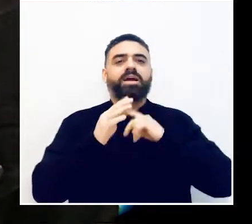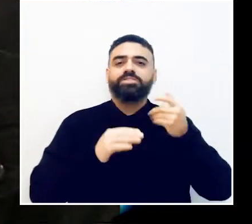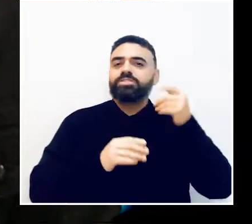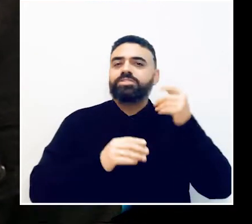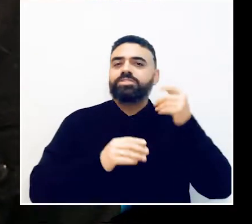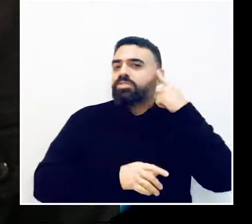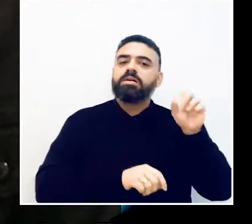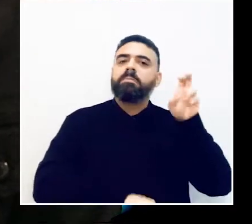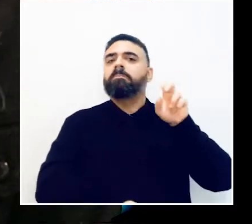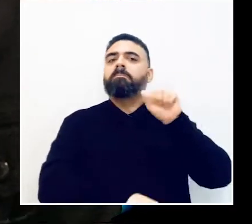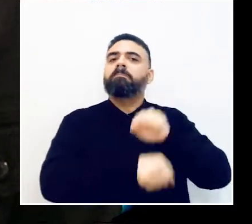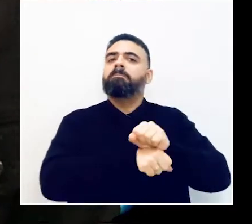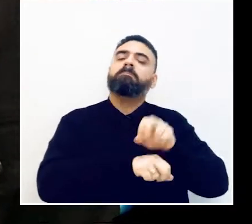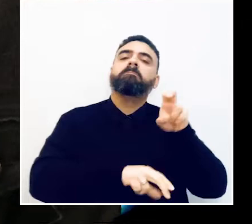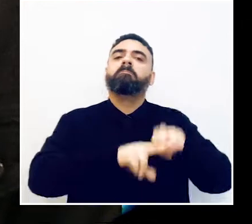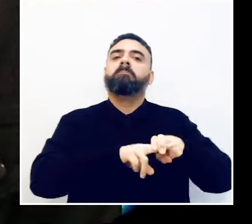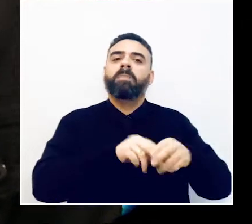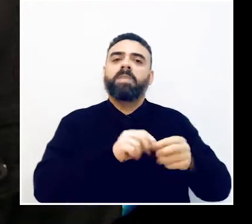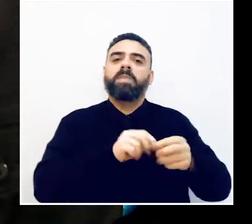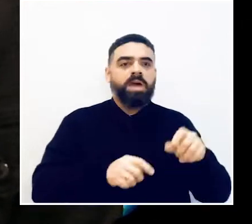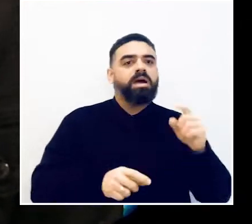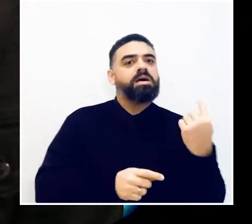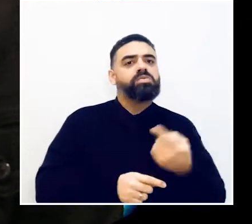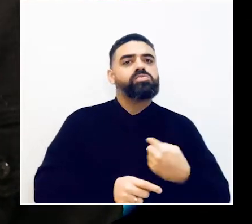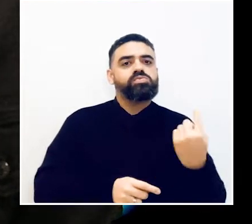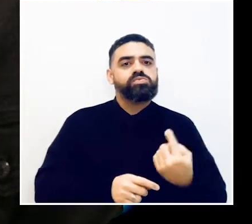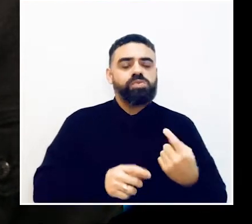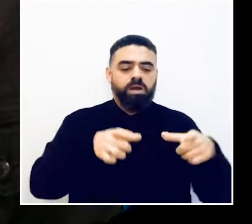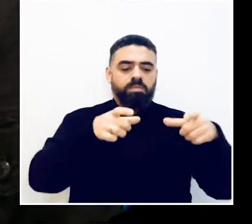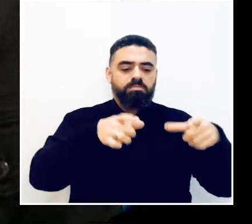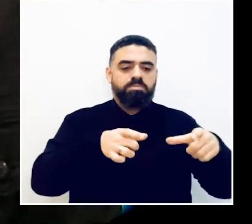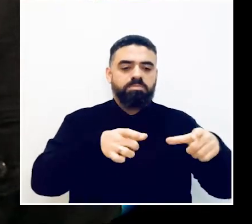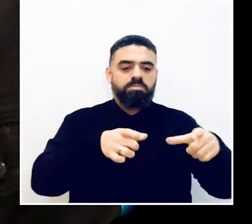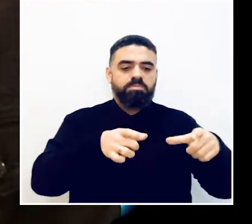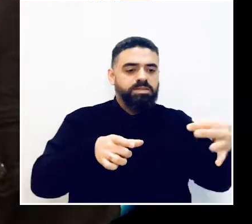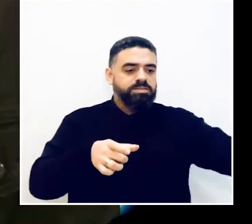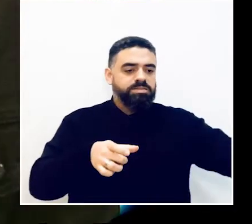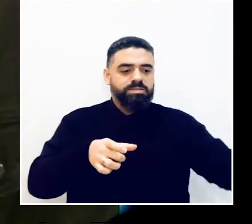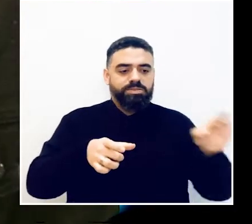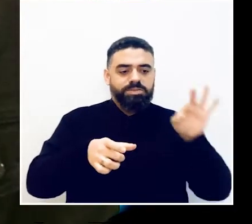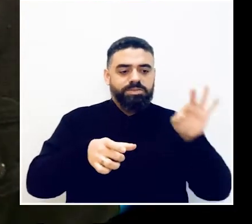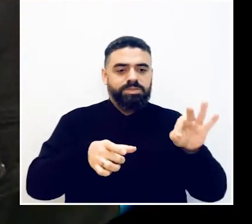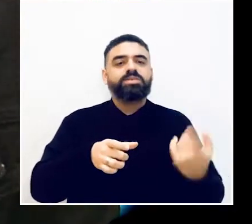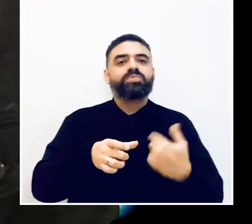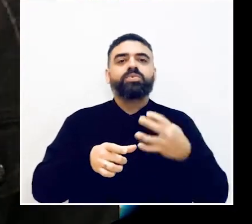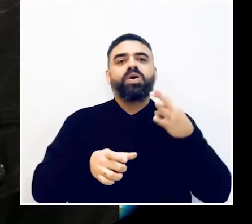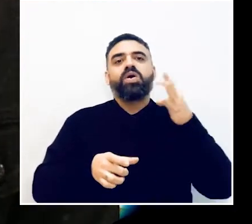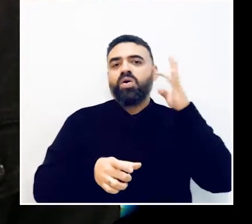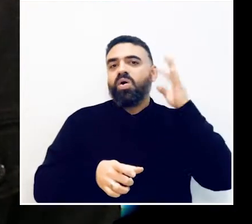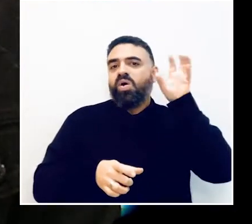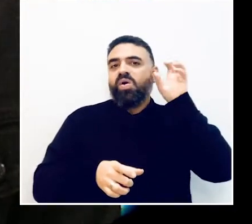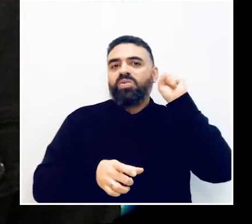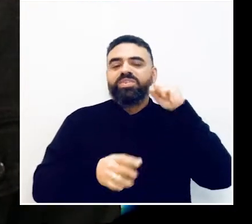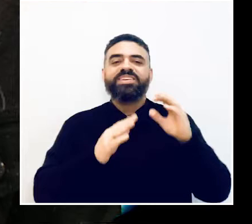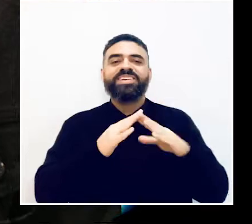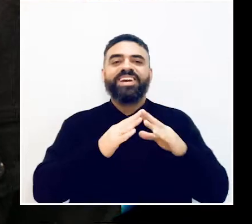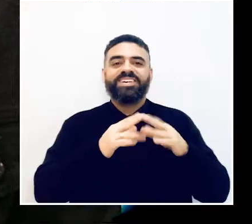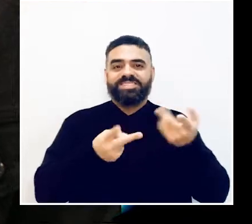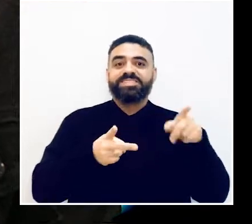em família, e também na igreja, que desde pequeno a gente é envolvido assim